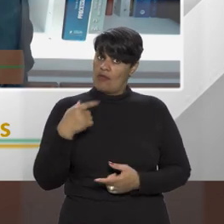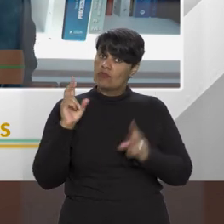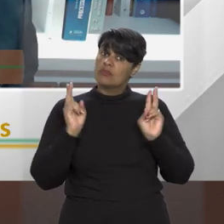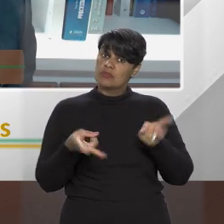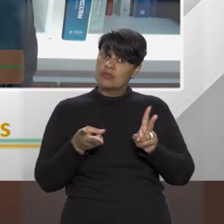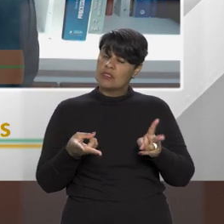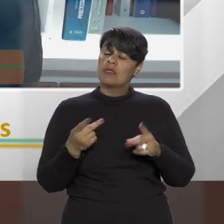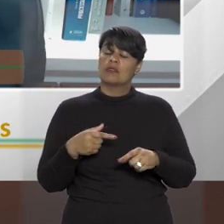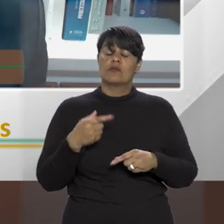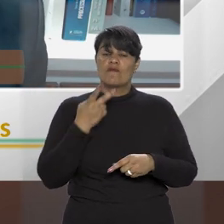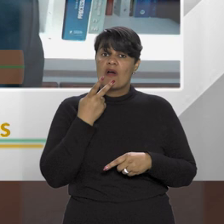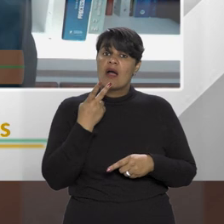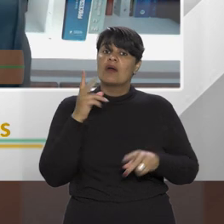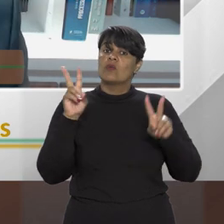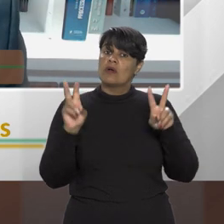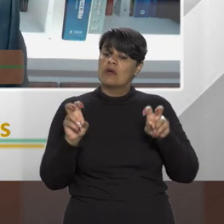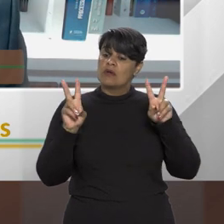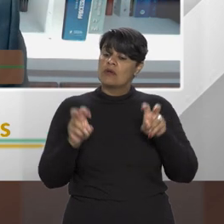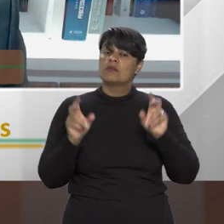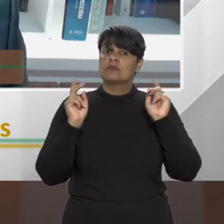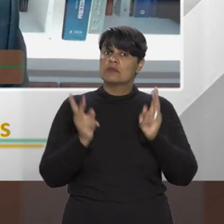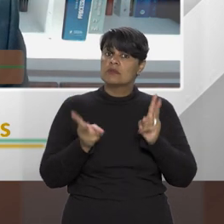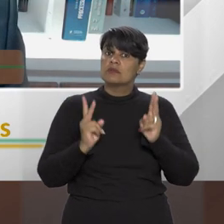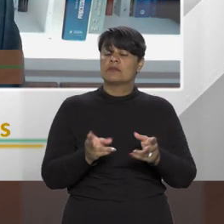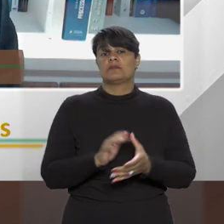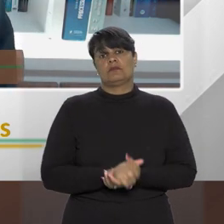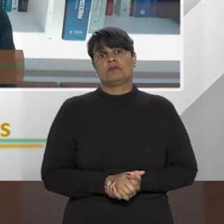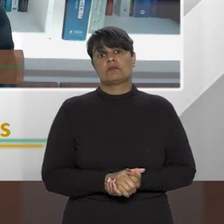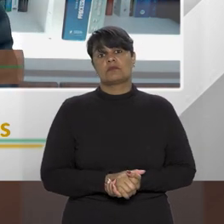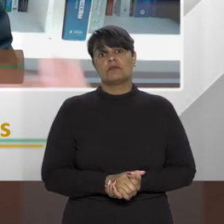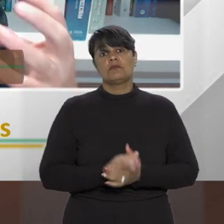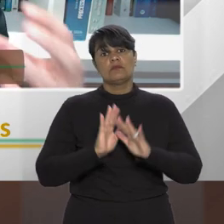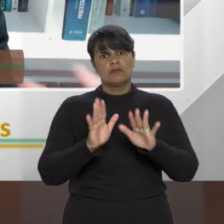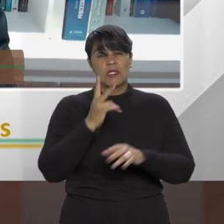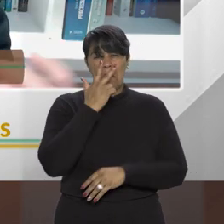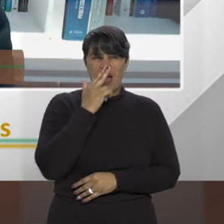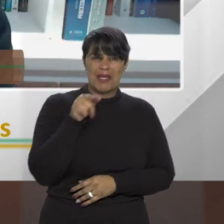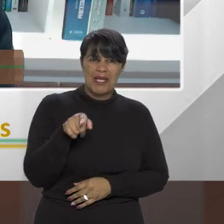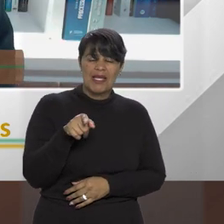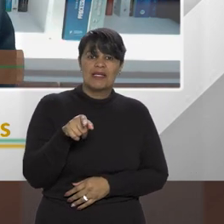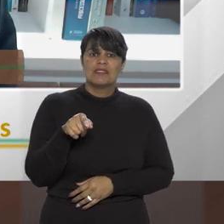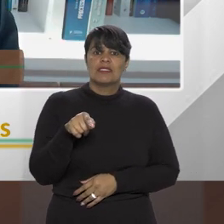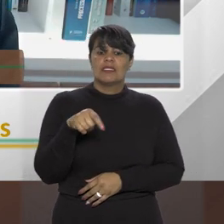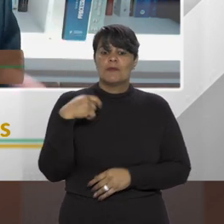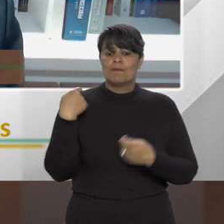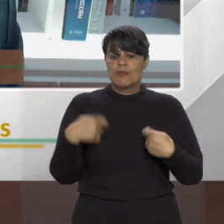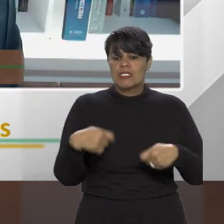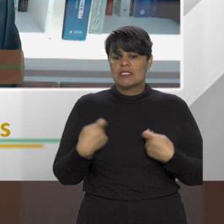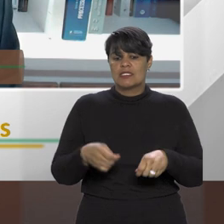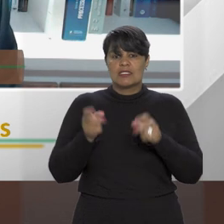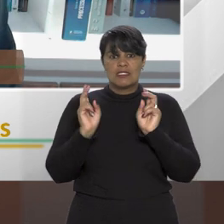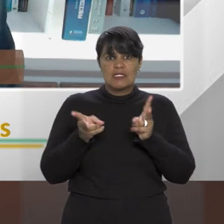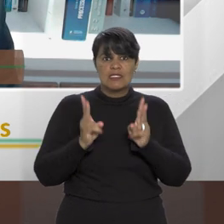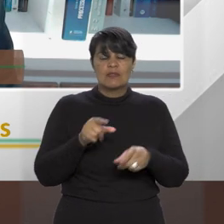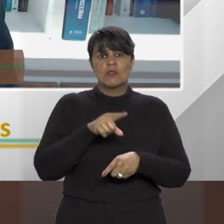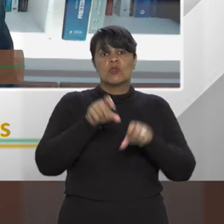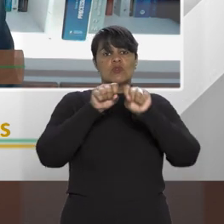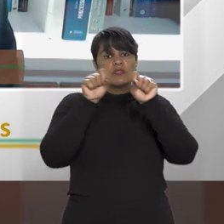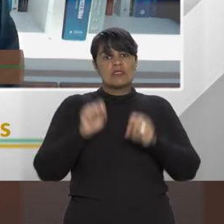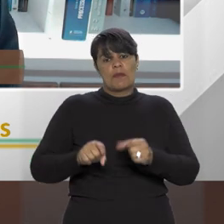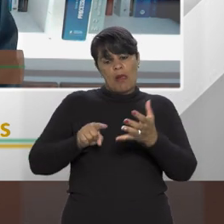que necessariamente estar incluído no sistema multiportes. E aí, todo esse cenário, todo esse arcabouço de soluções que estão